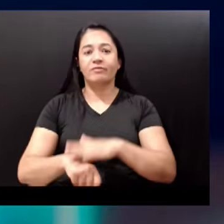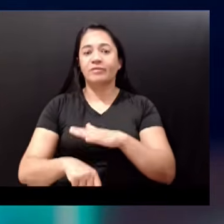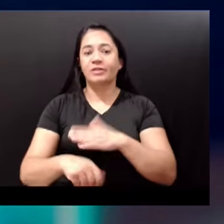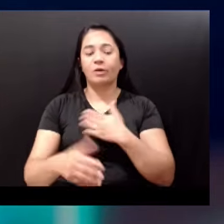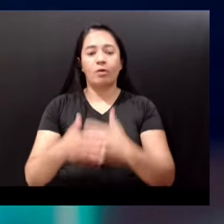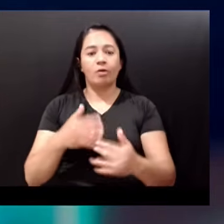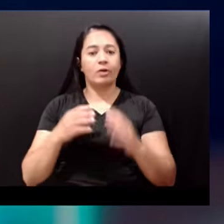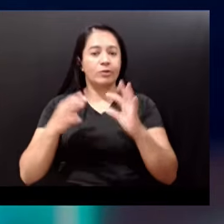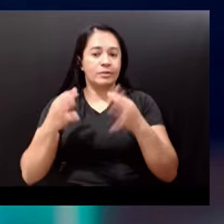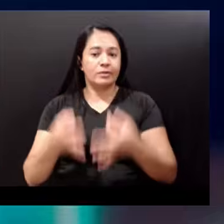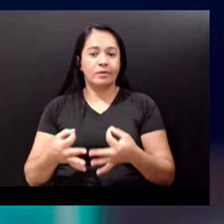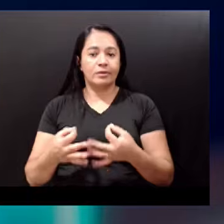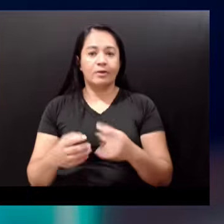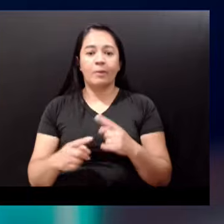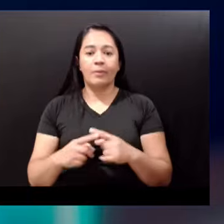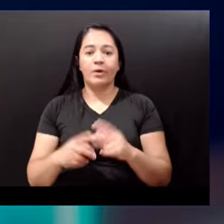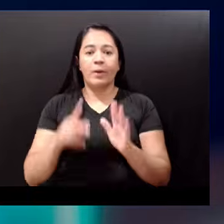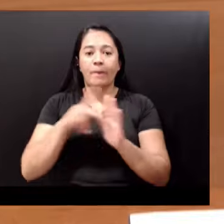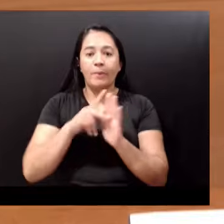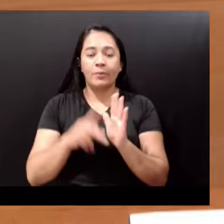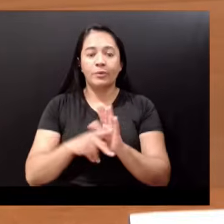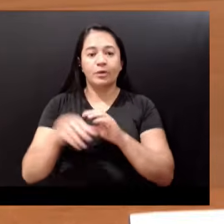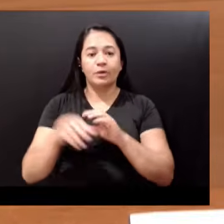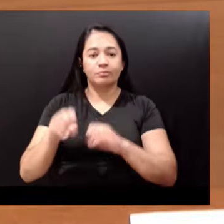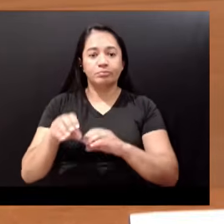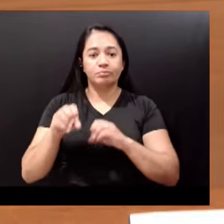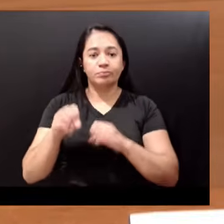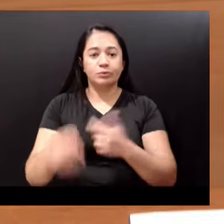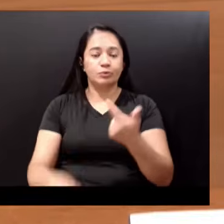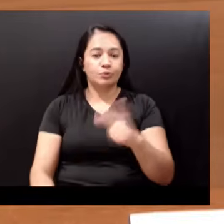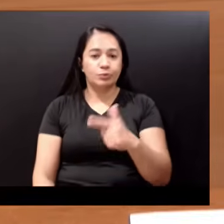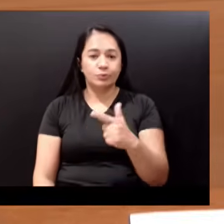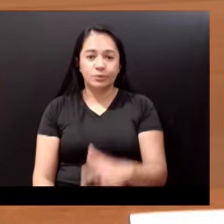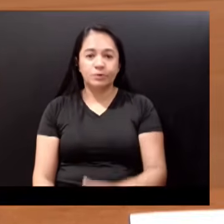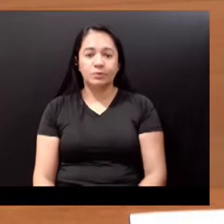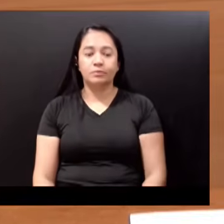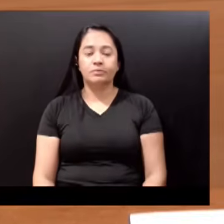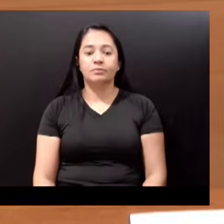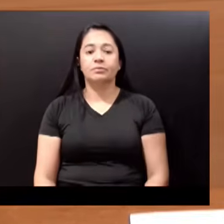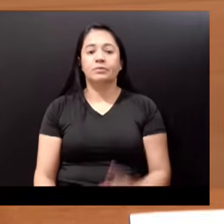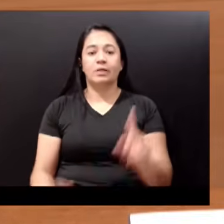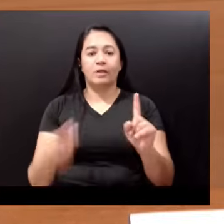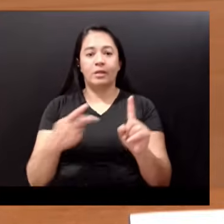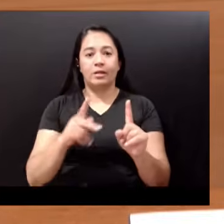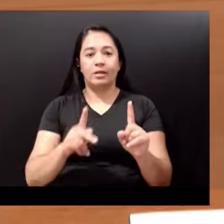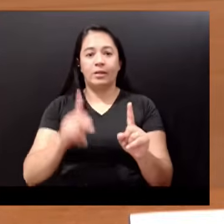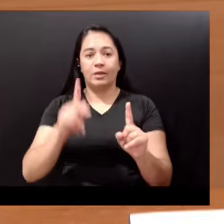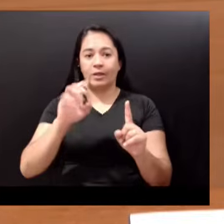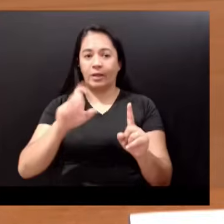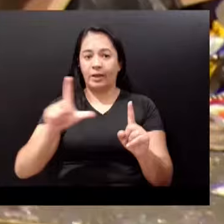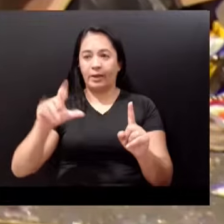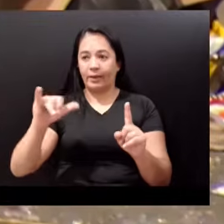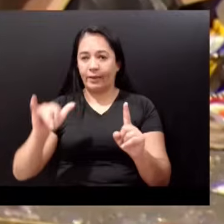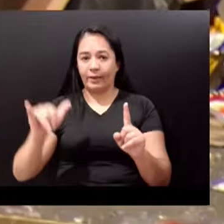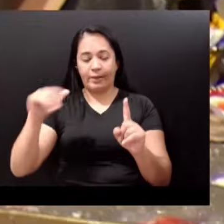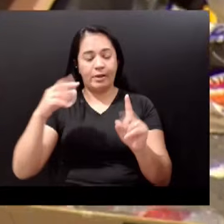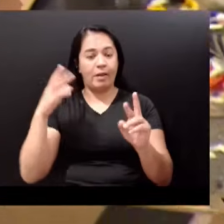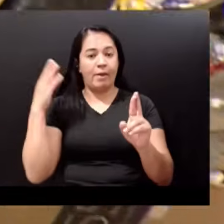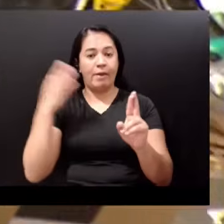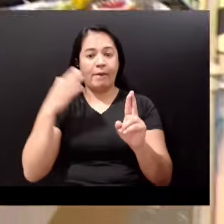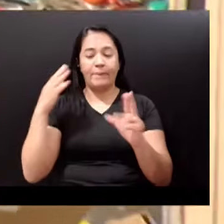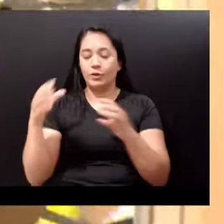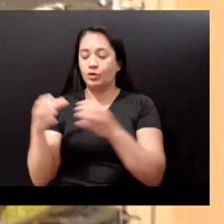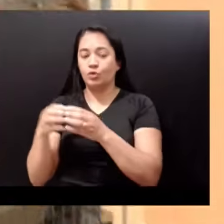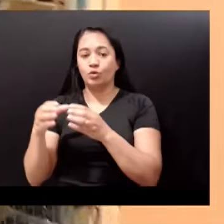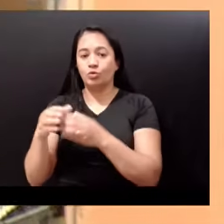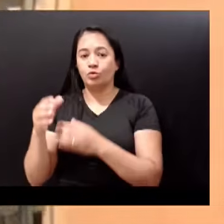nenhum programa educativo para tentar ajudá-la, né? Kelly Brito, representante da Cooperativa de Catadores Renascer, fez uma